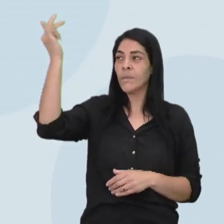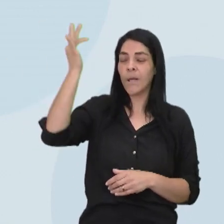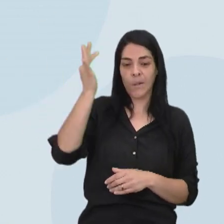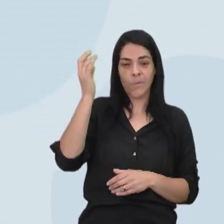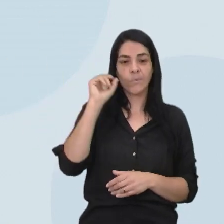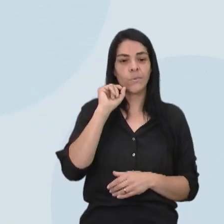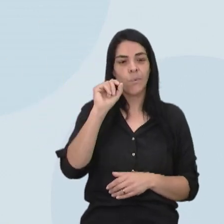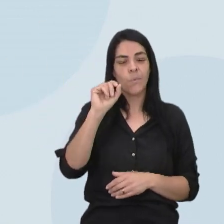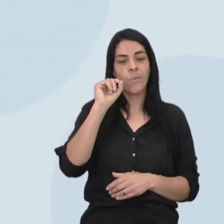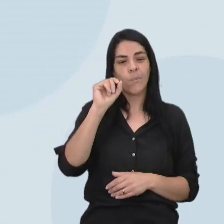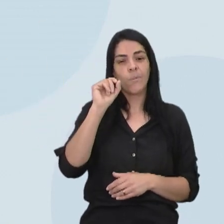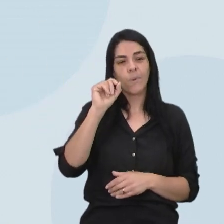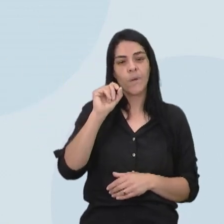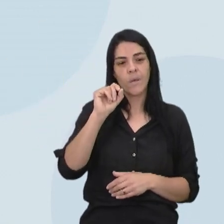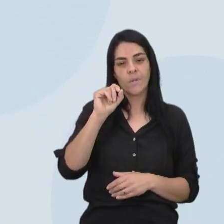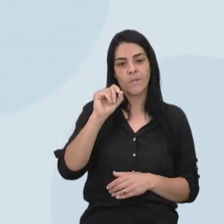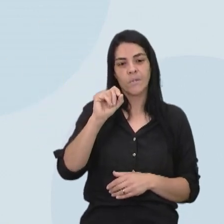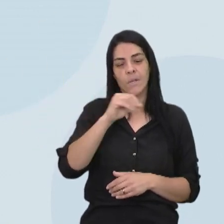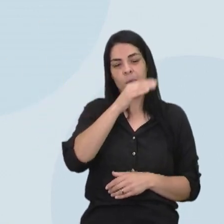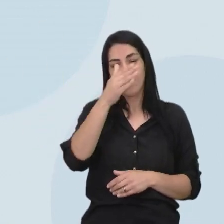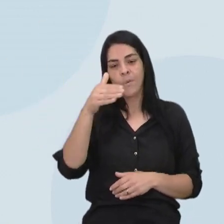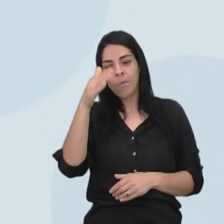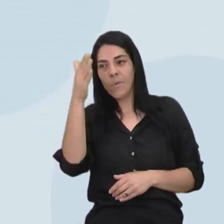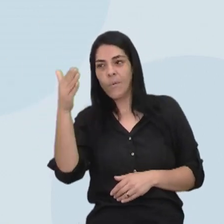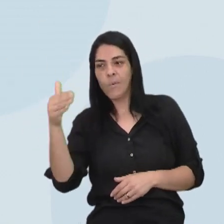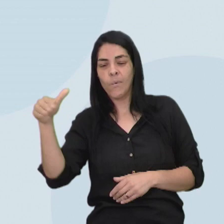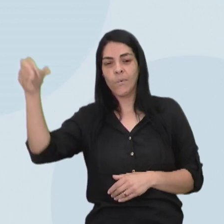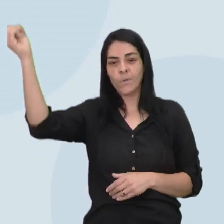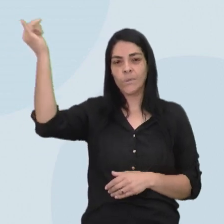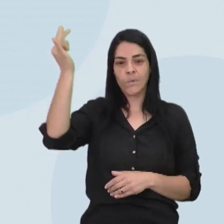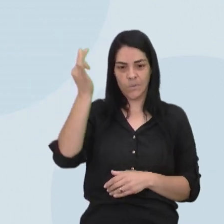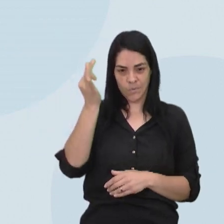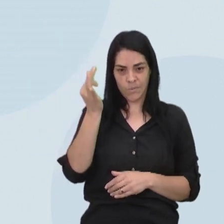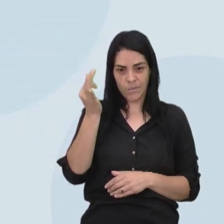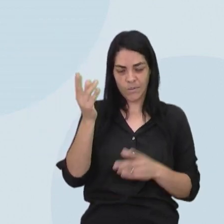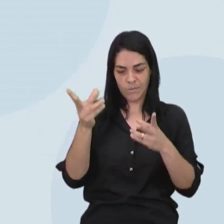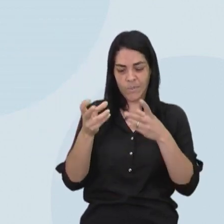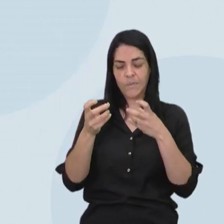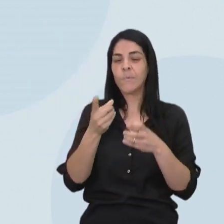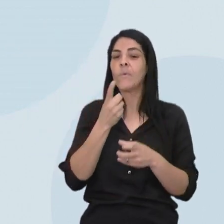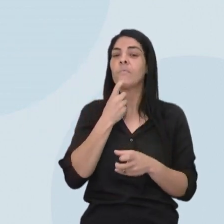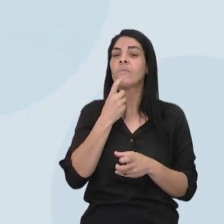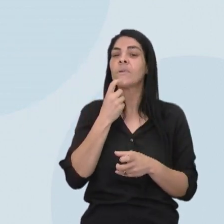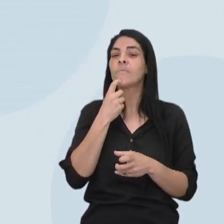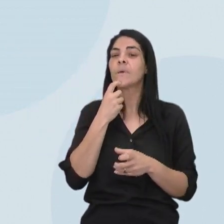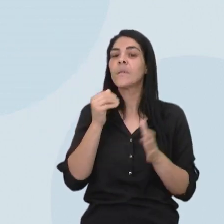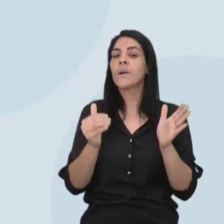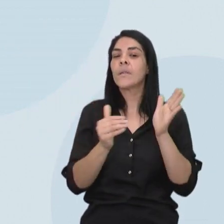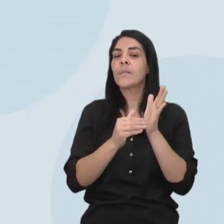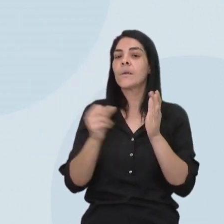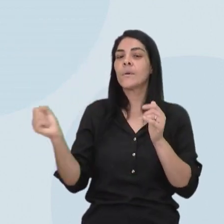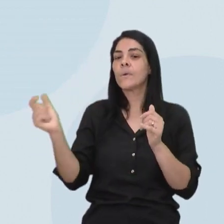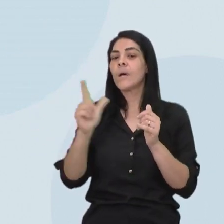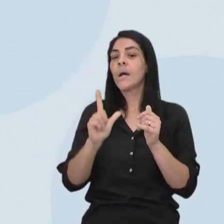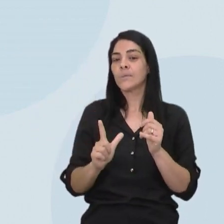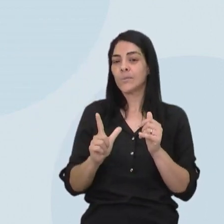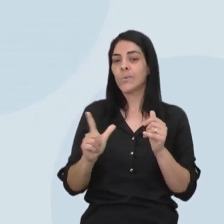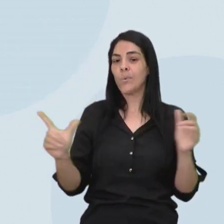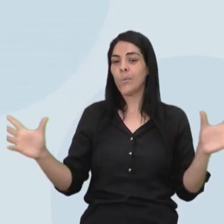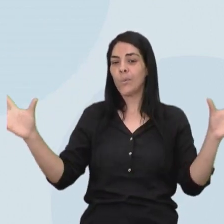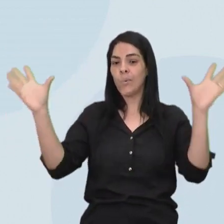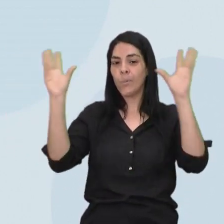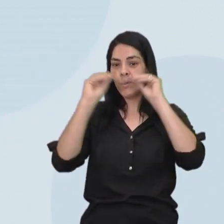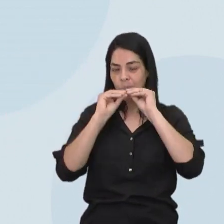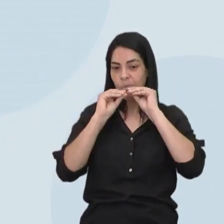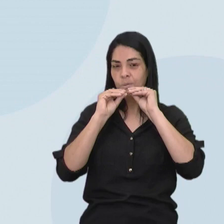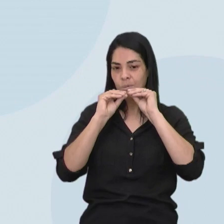aí, desse comprimento de onda da luz, a gente vê aí do vermelho até o azul anil, né, azul ou